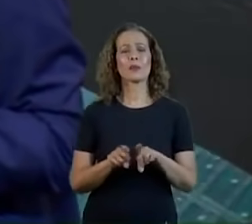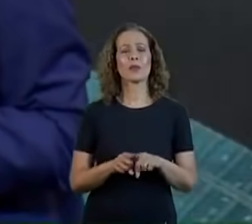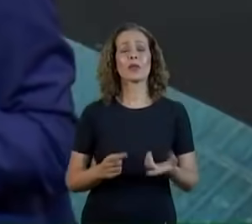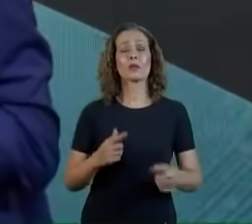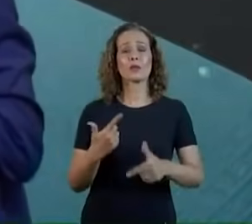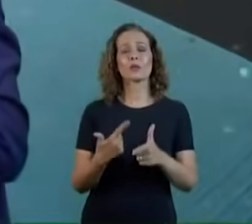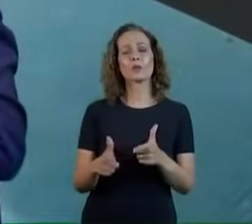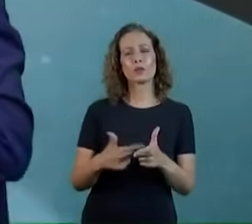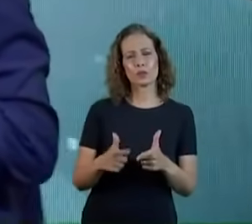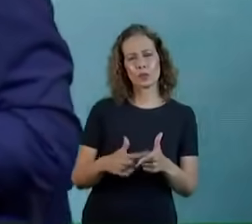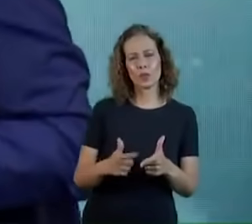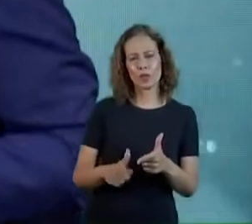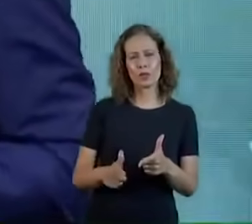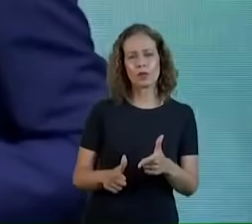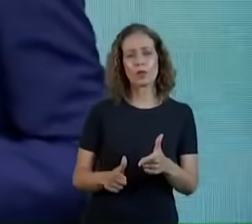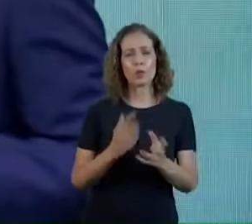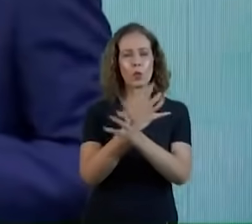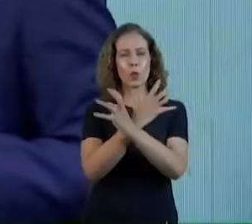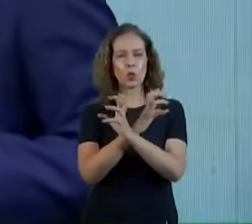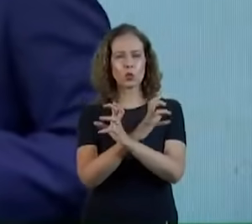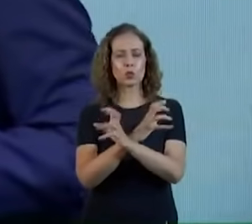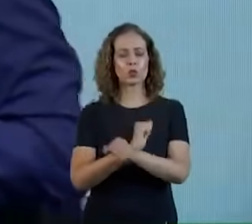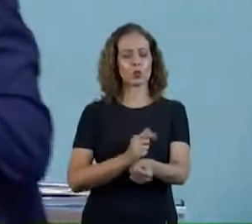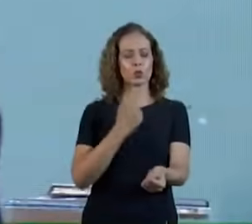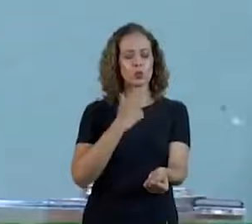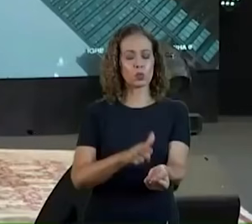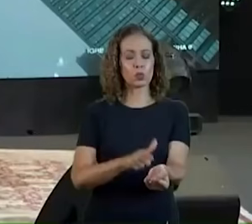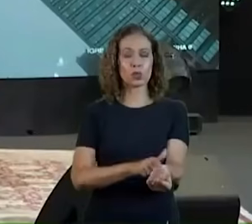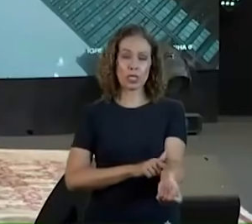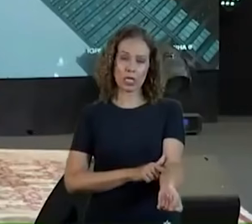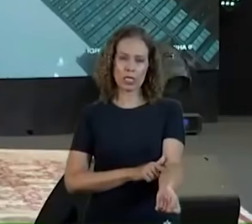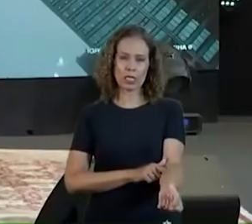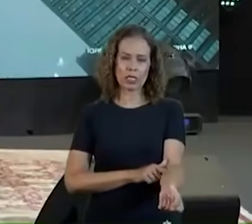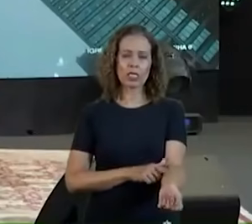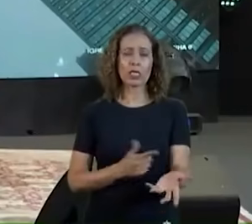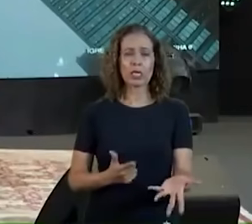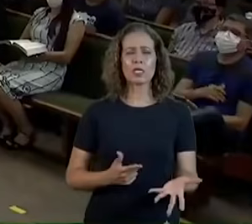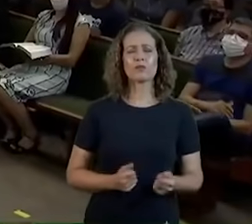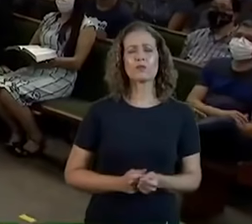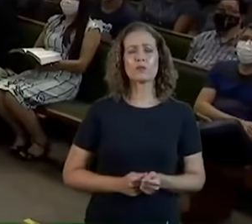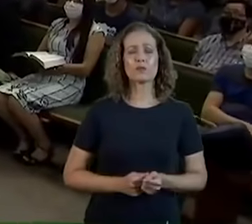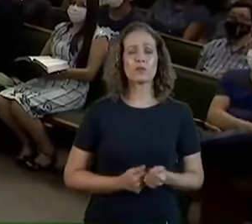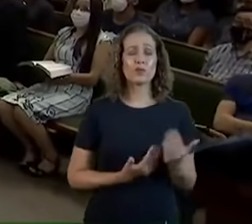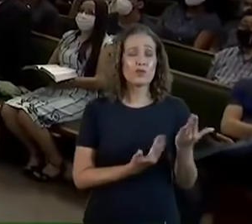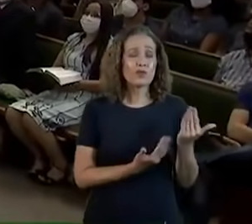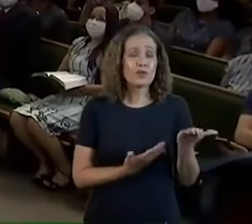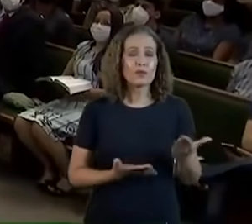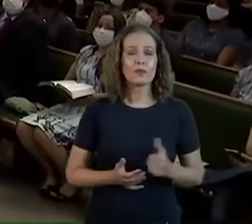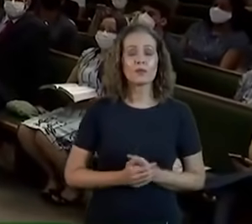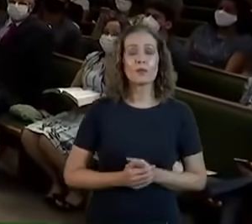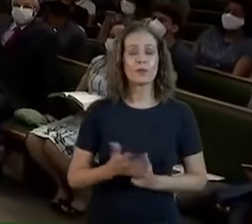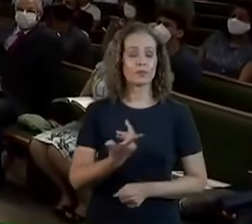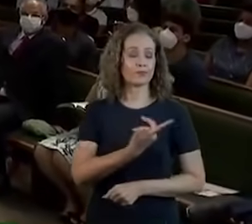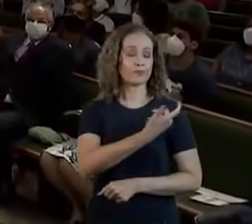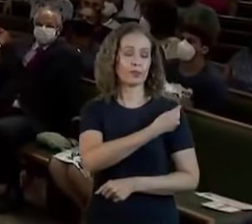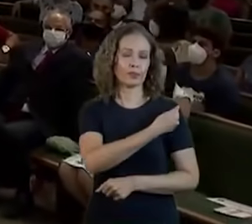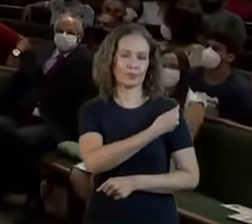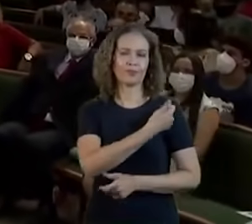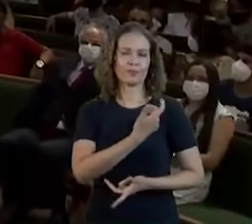no sangue e reumatismo nos ossos. Isso tudo novinho. E aí eu tive que tomar Bezetacil uma vez por